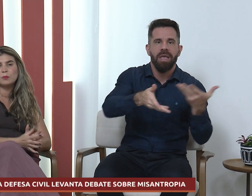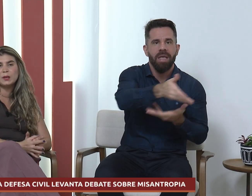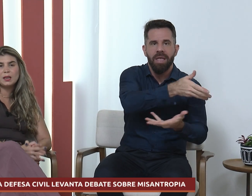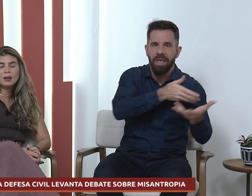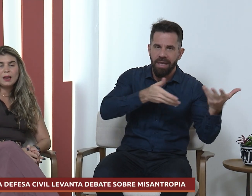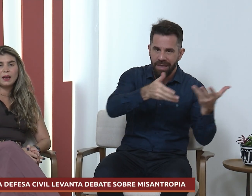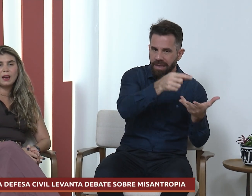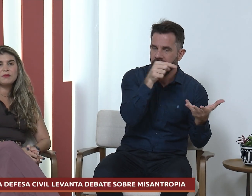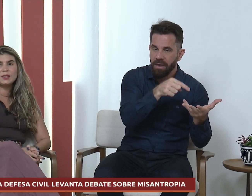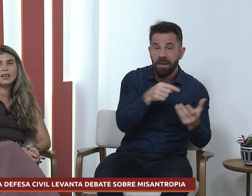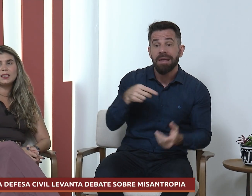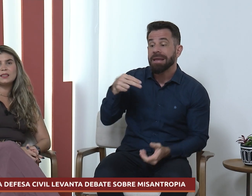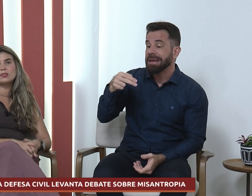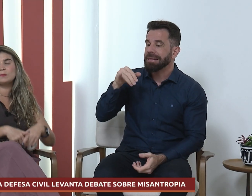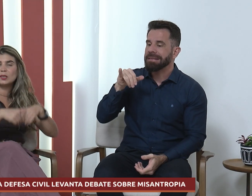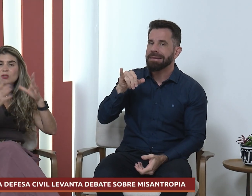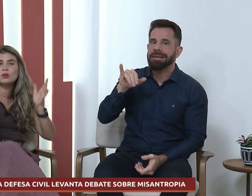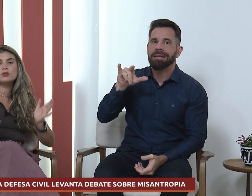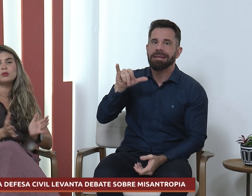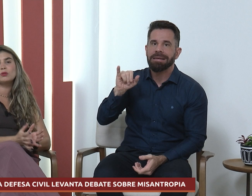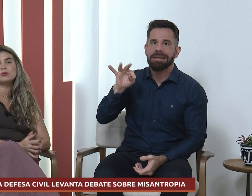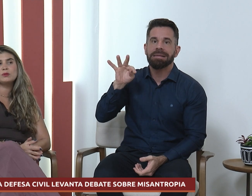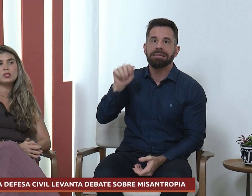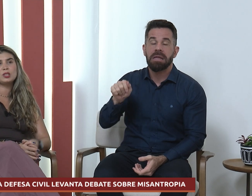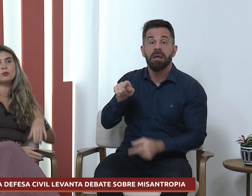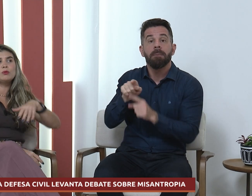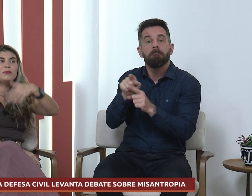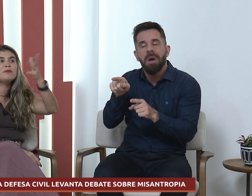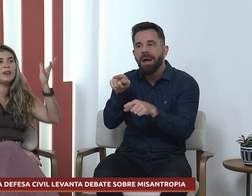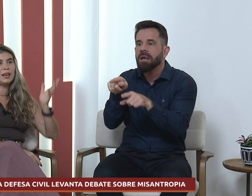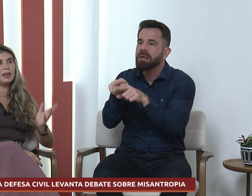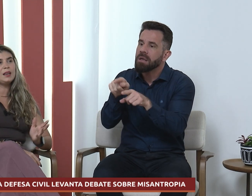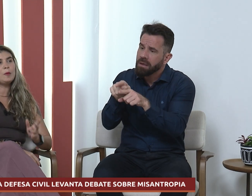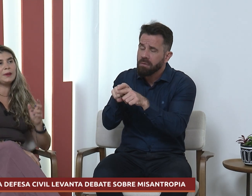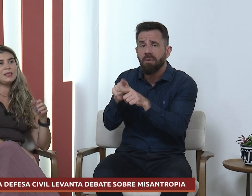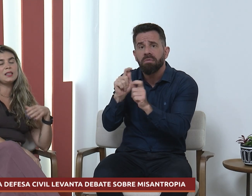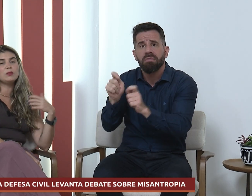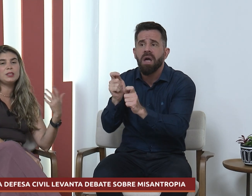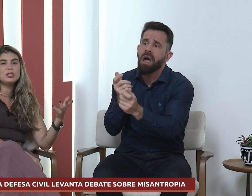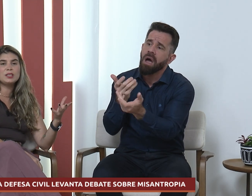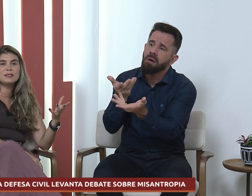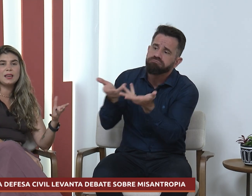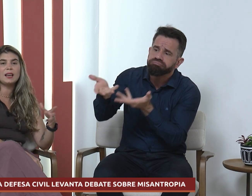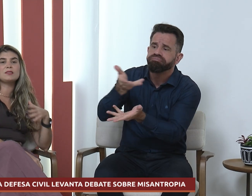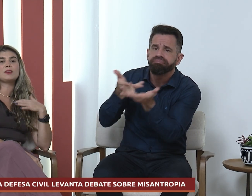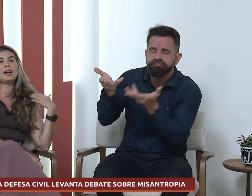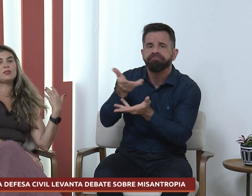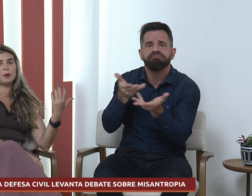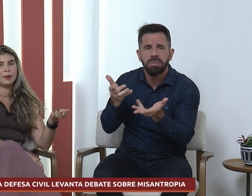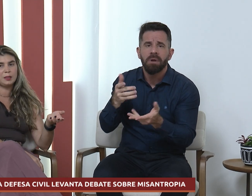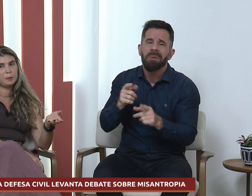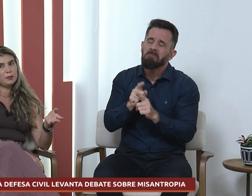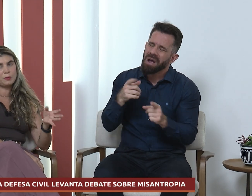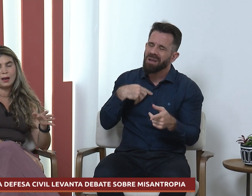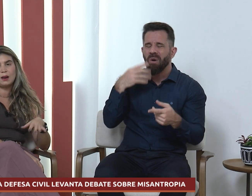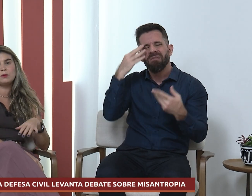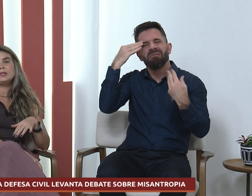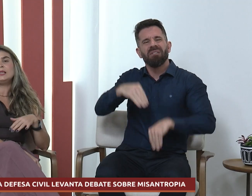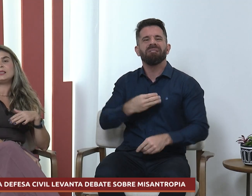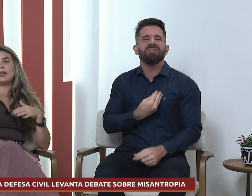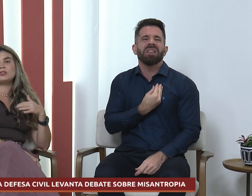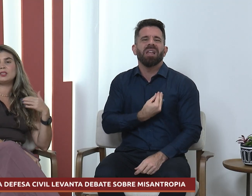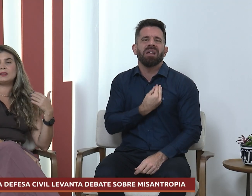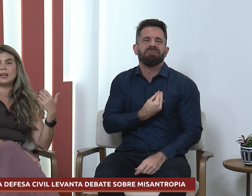negativa sobre a vida, mais desgostoso no sentido do viver. Mas ele não deixa de se relacionar de forma